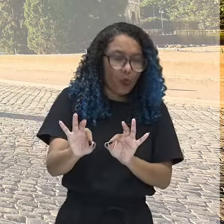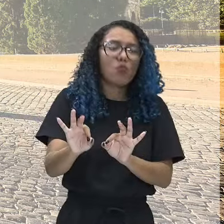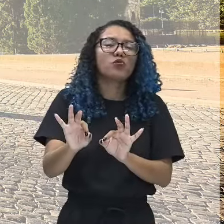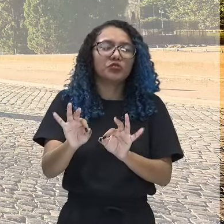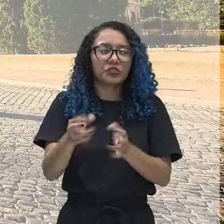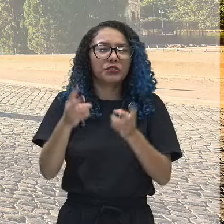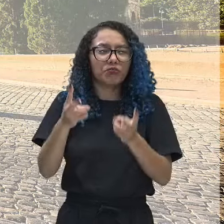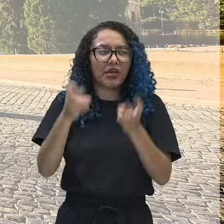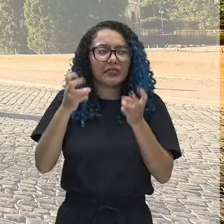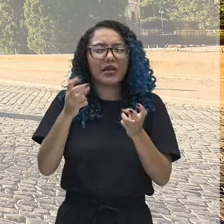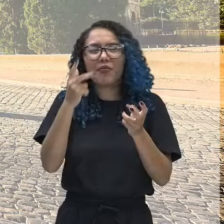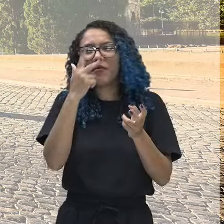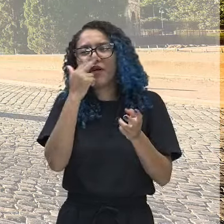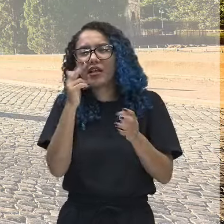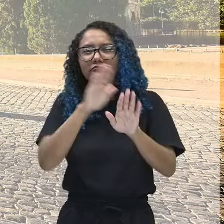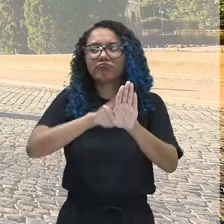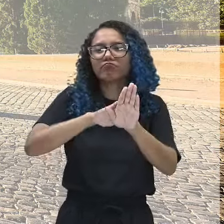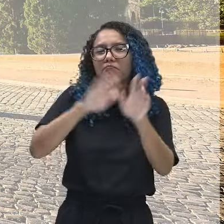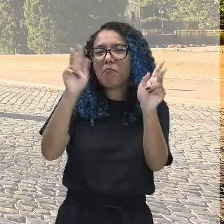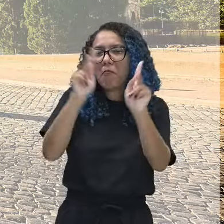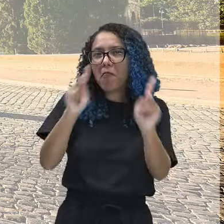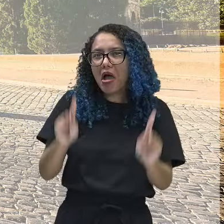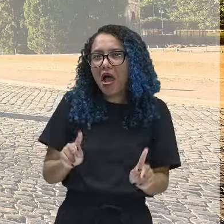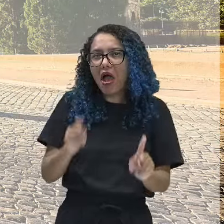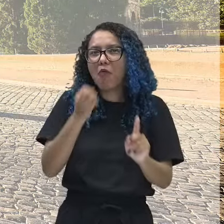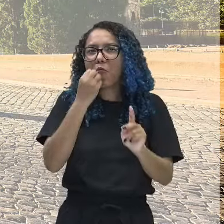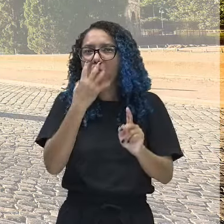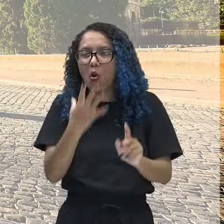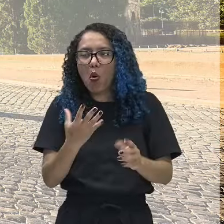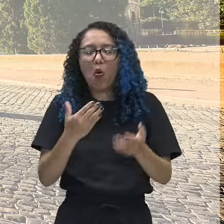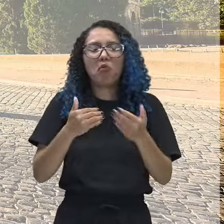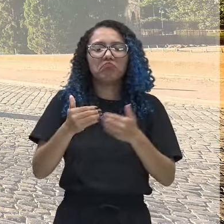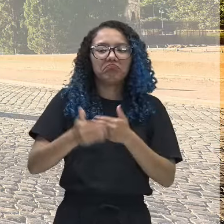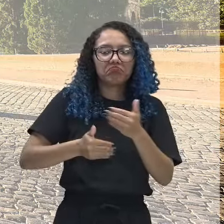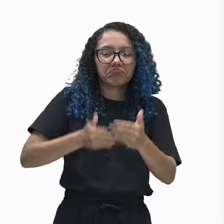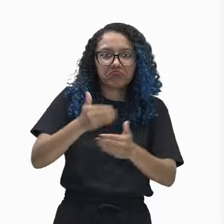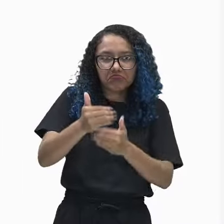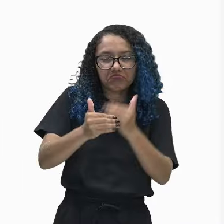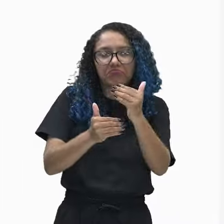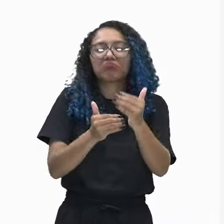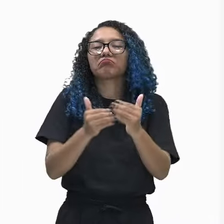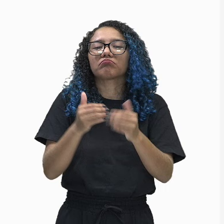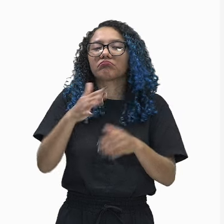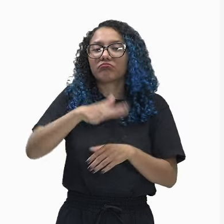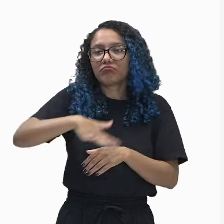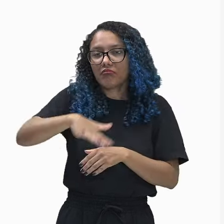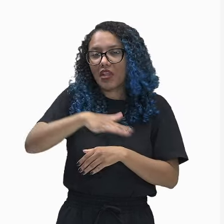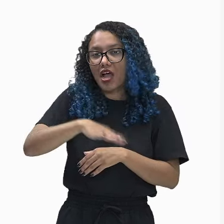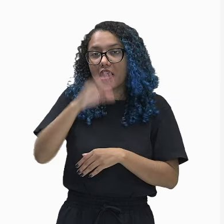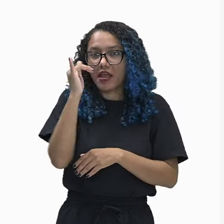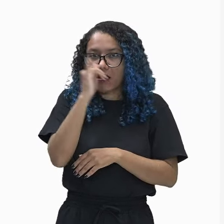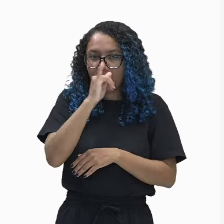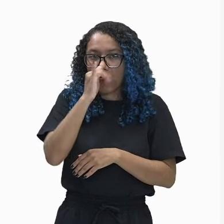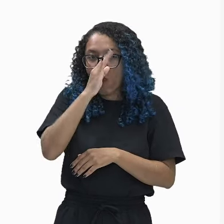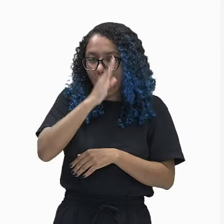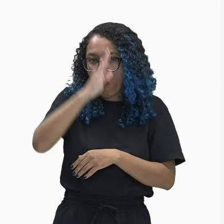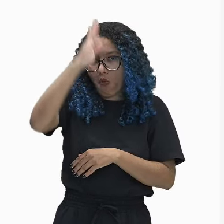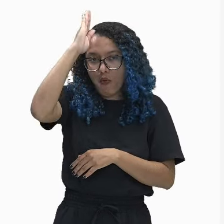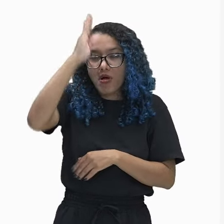uma aparente paz e prosperidade dentro do Império Romano. Vamos ao texto. Vamos lá, galera.